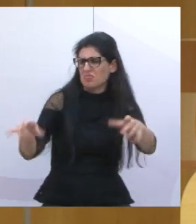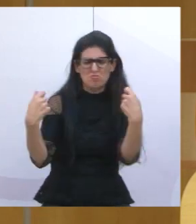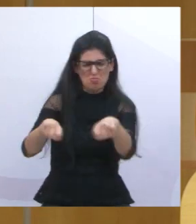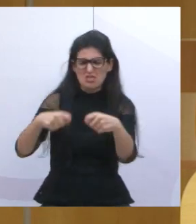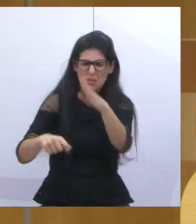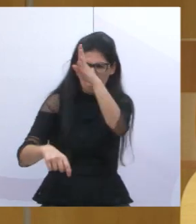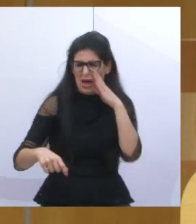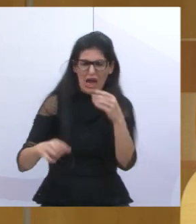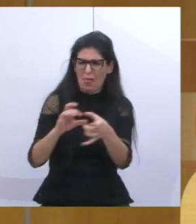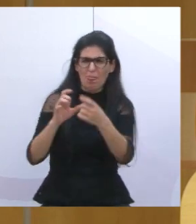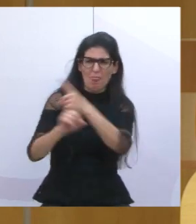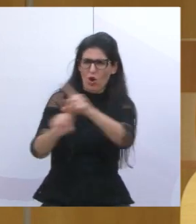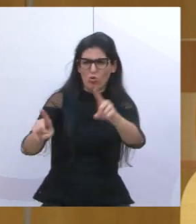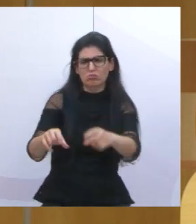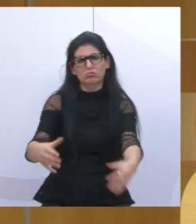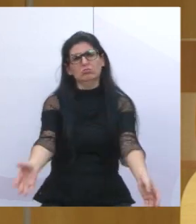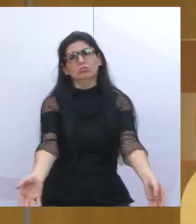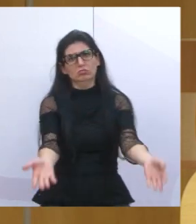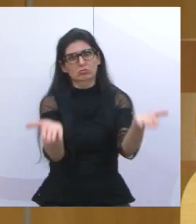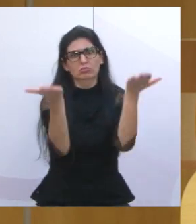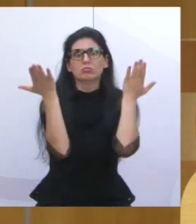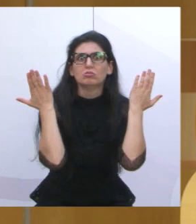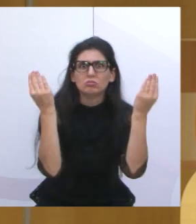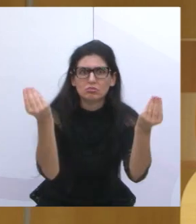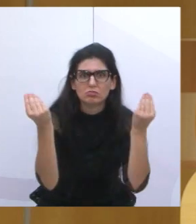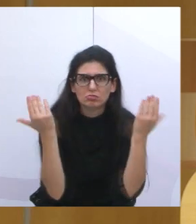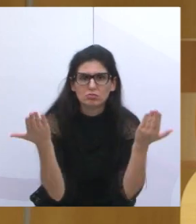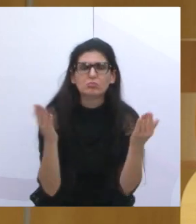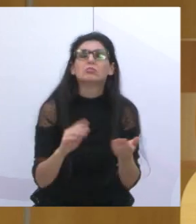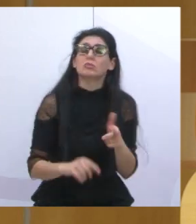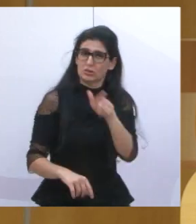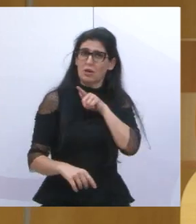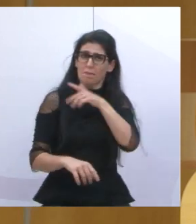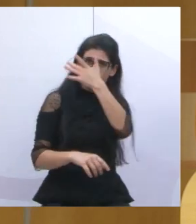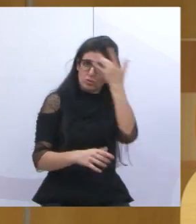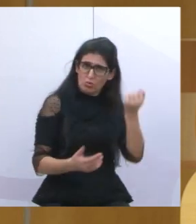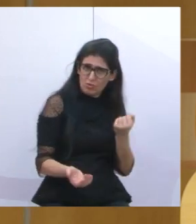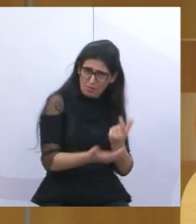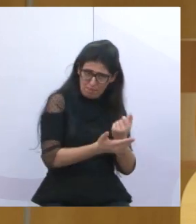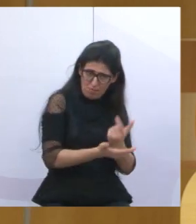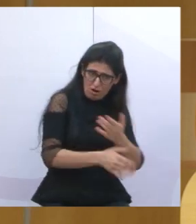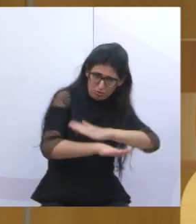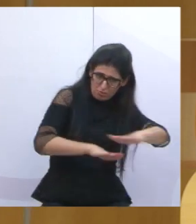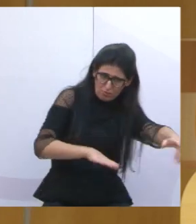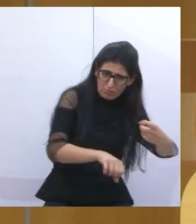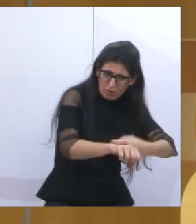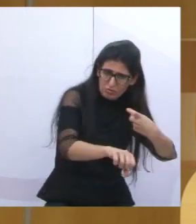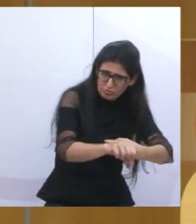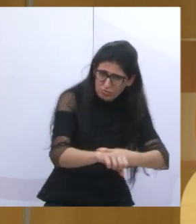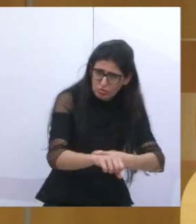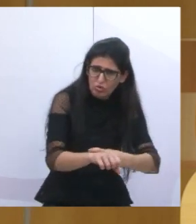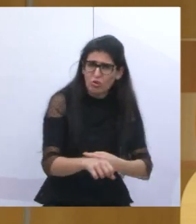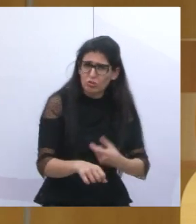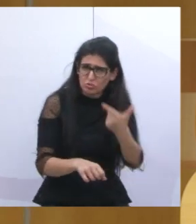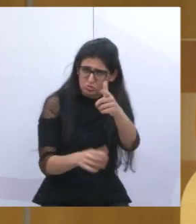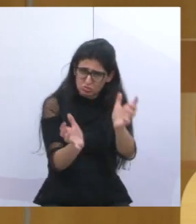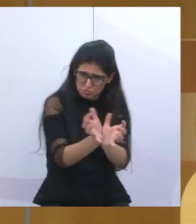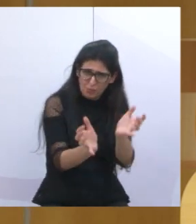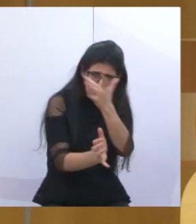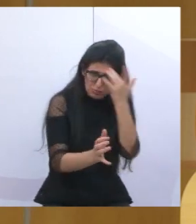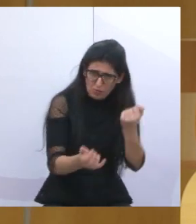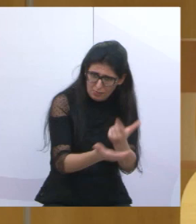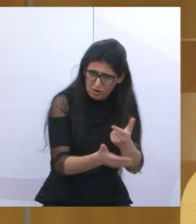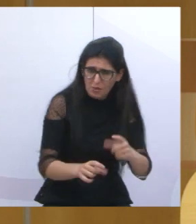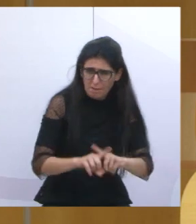caro, tem muitas pessoas que ainda estão pagando asfalto, né? Isso onera no bolso da população e do povo.